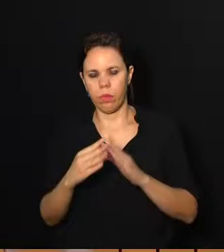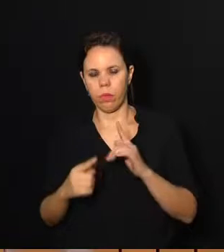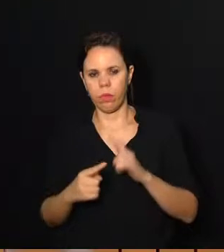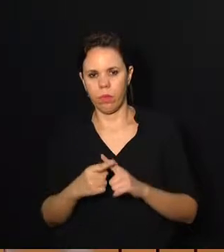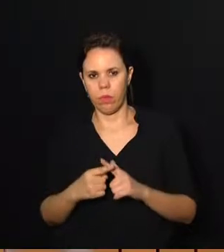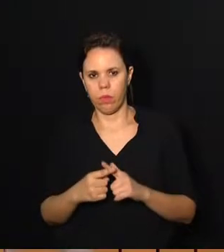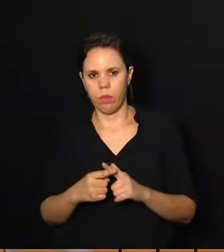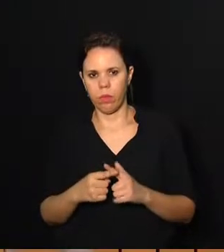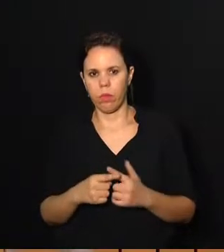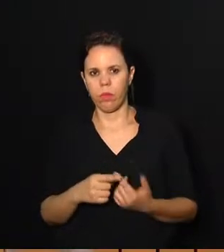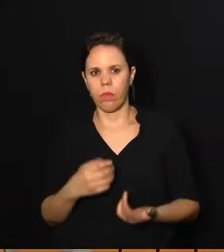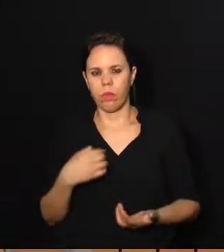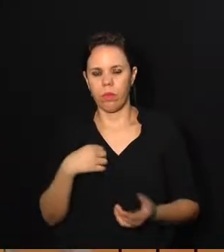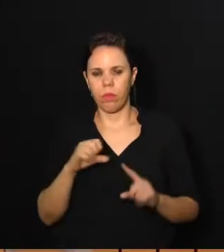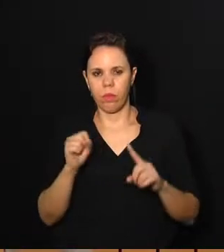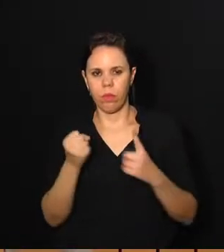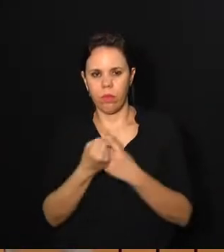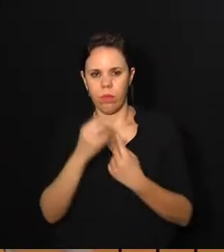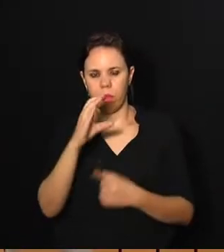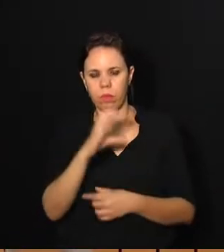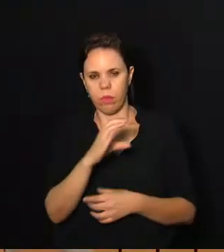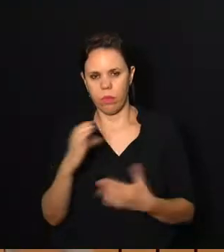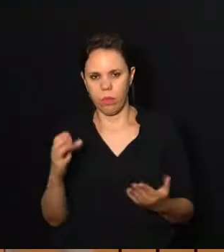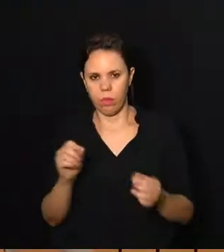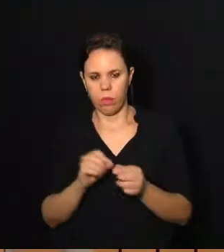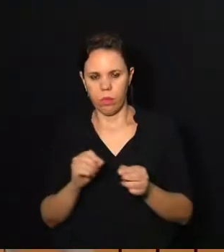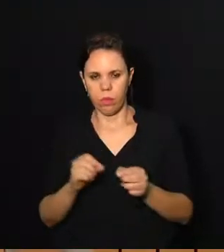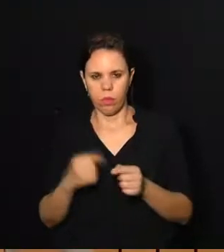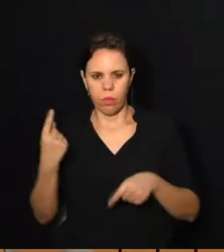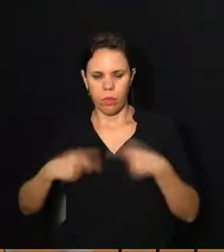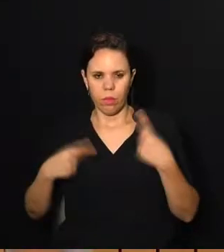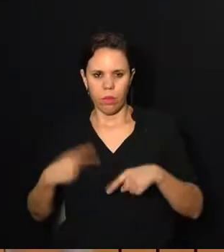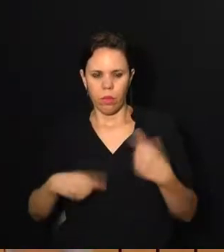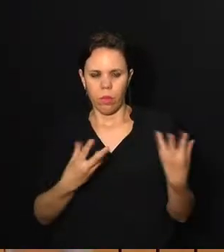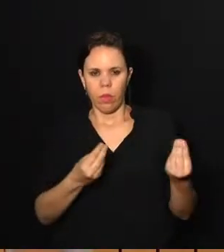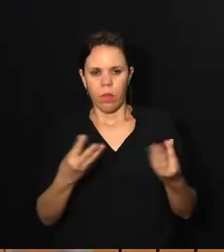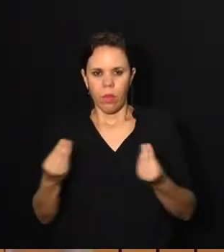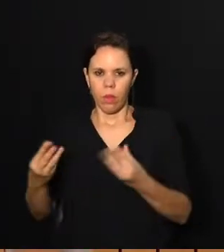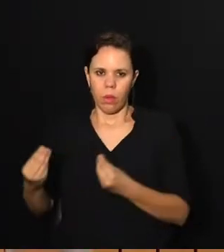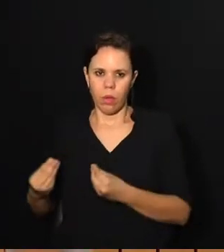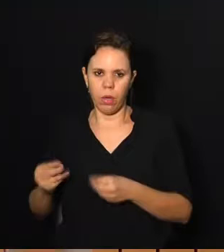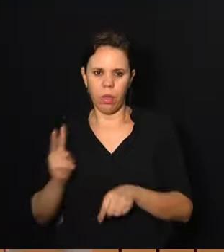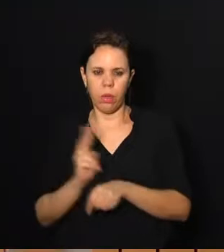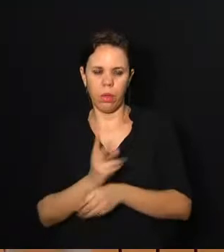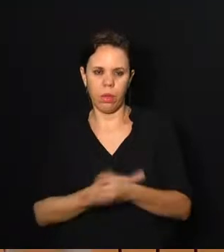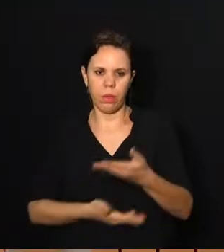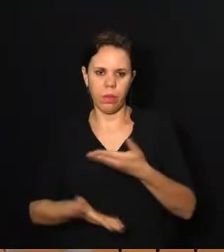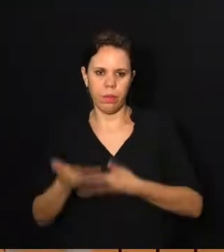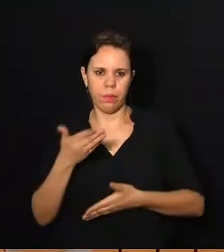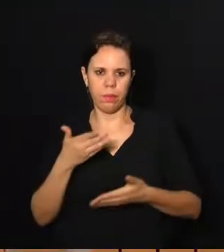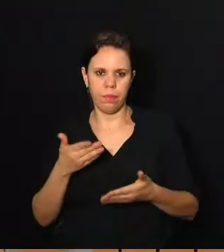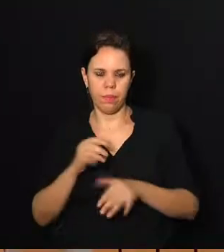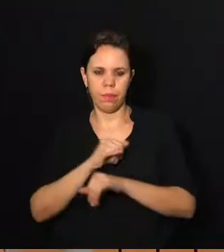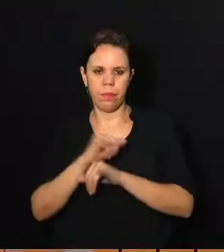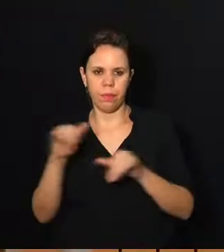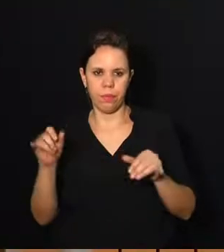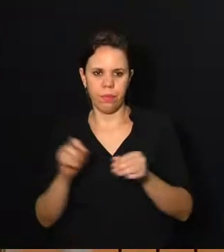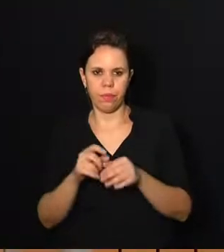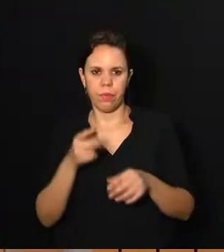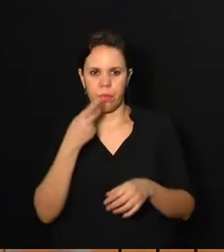Social, discutimos muito isso de fraternidade nesse ano, né? A campanha da fraternidade